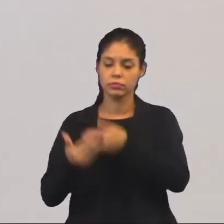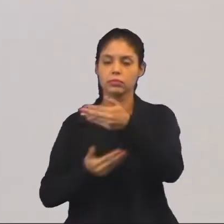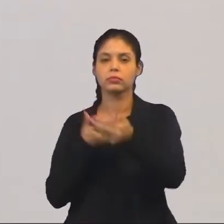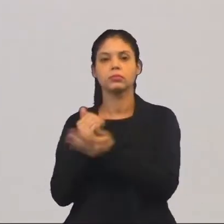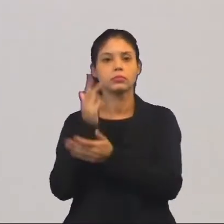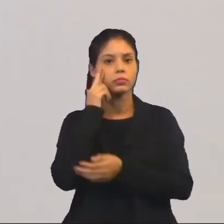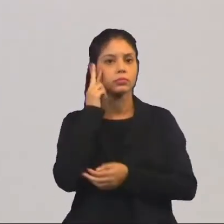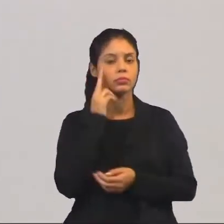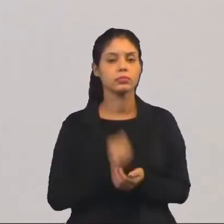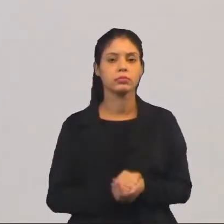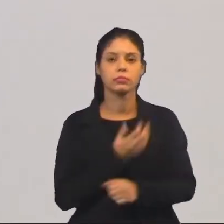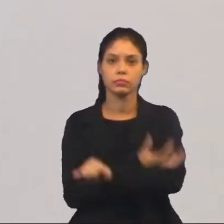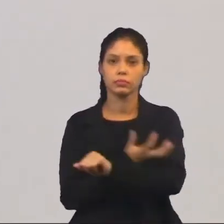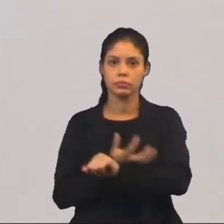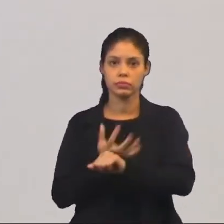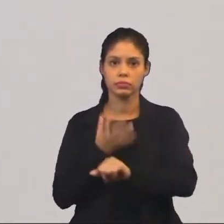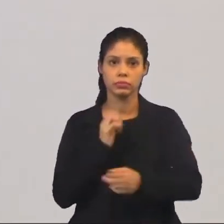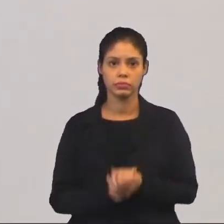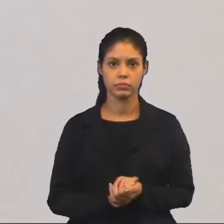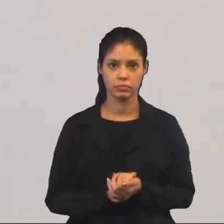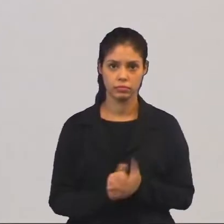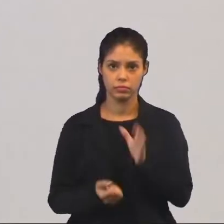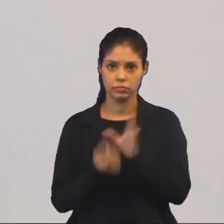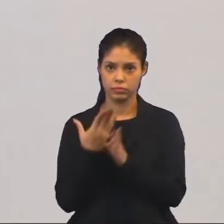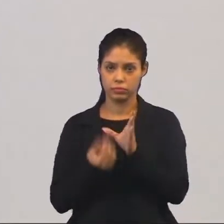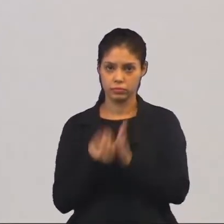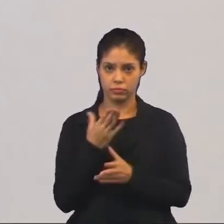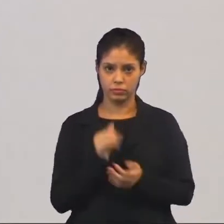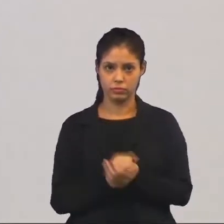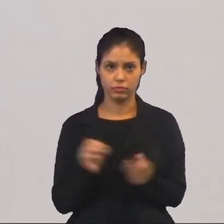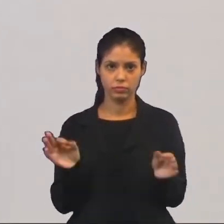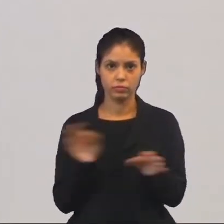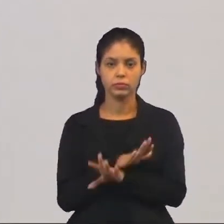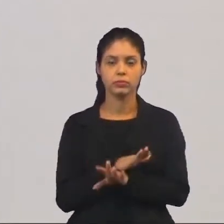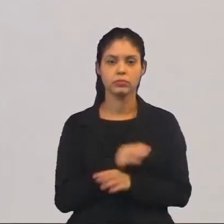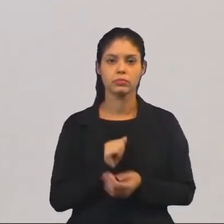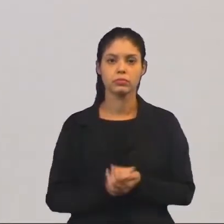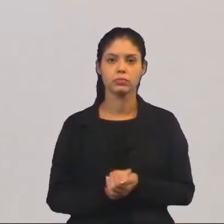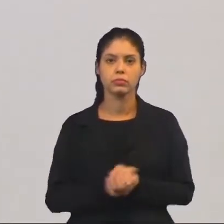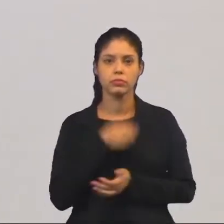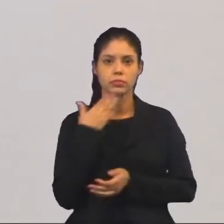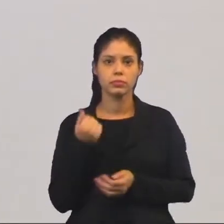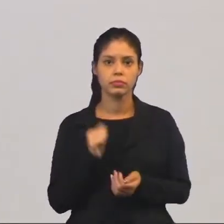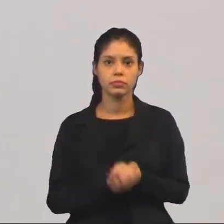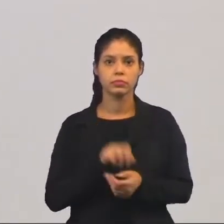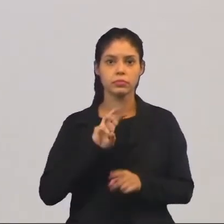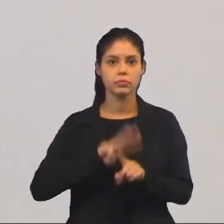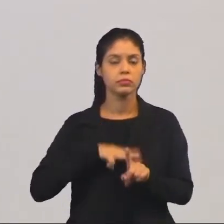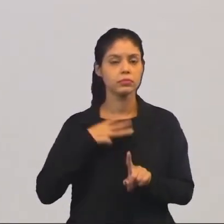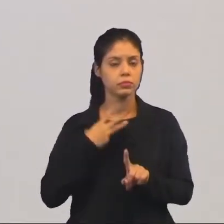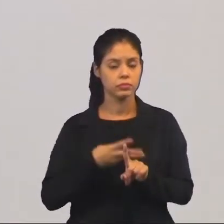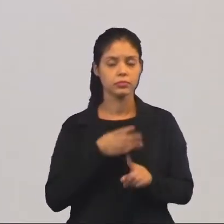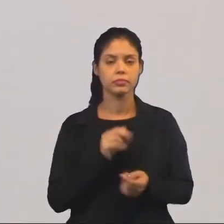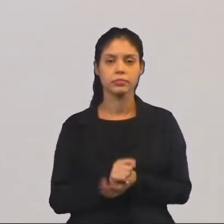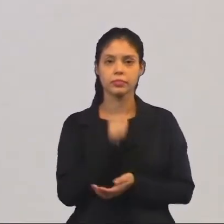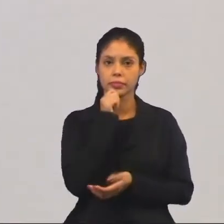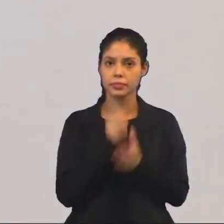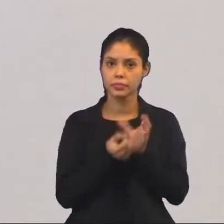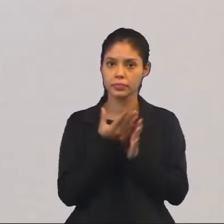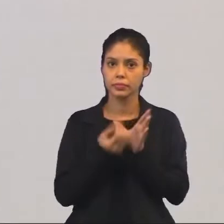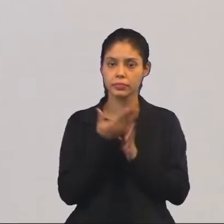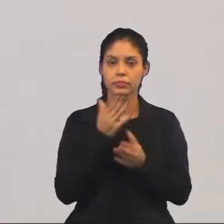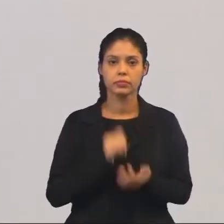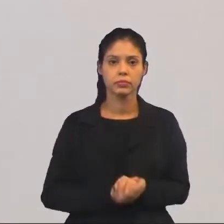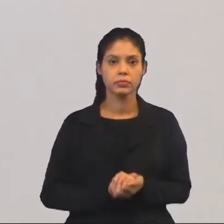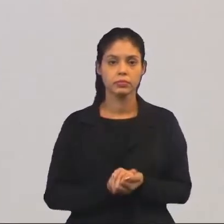normal, plantou, nasceu, e produtividade, a capacidade de dobrar ou triplicar uma produção